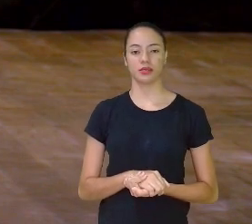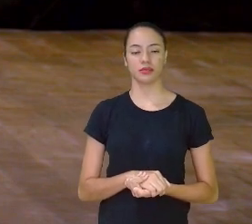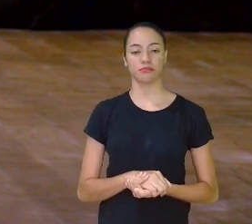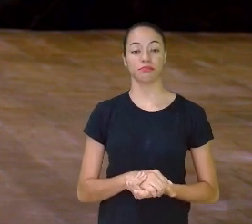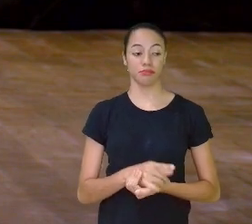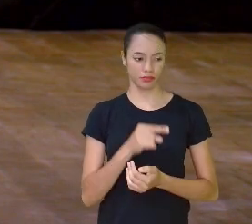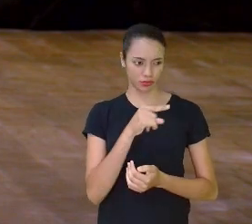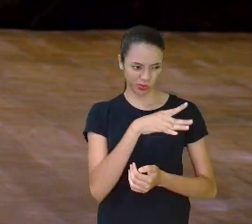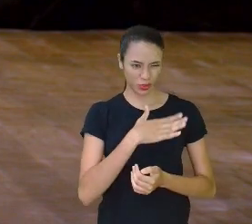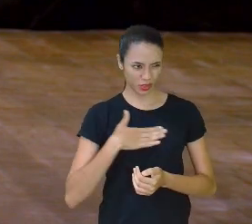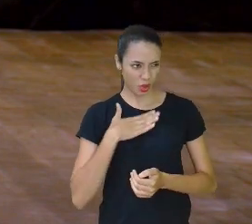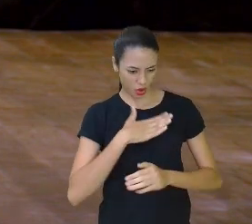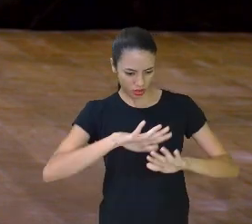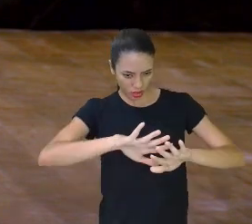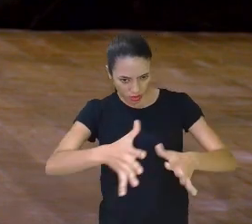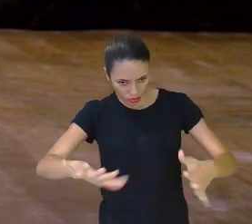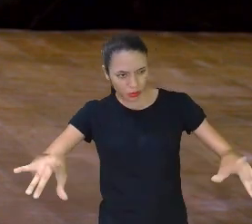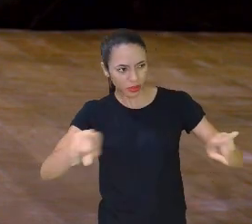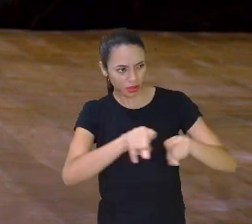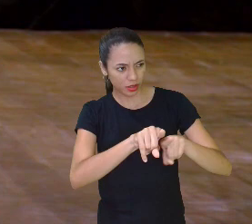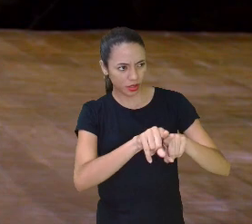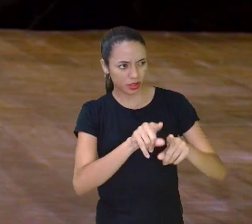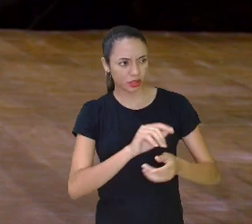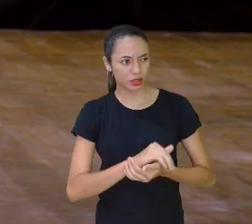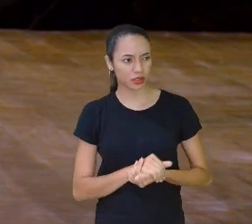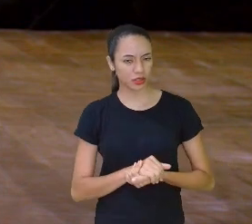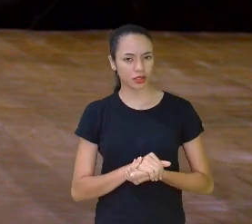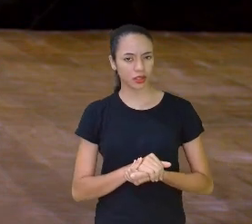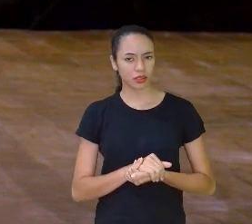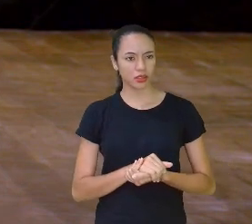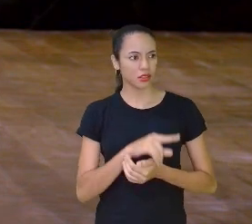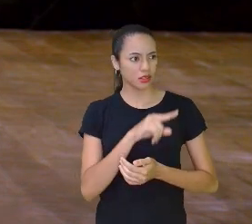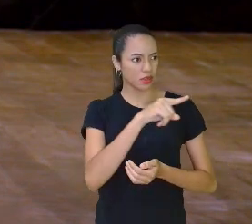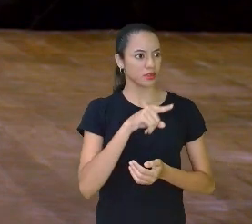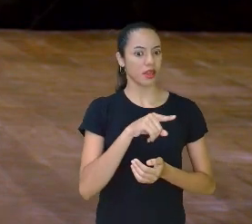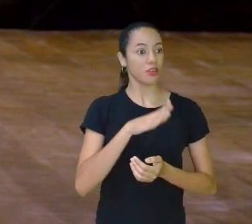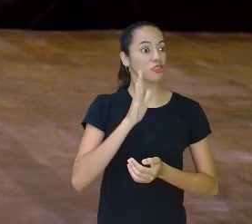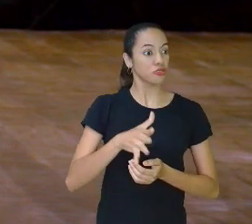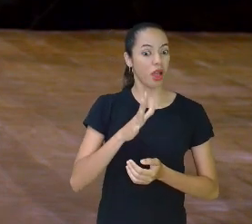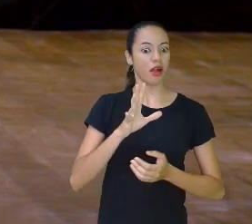Você também gosta do mar? Já teve nele assim lá?